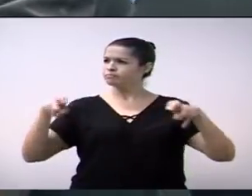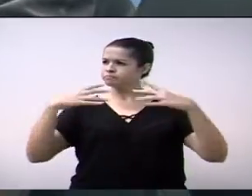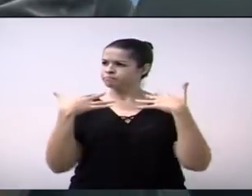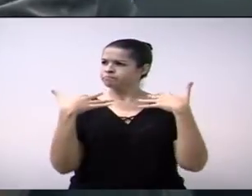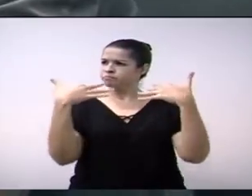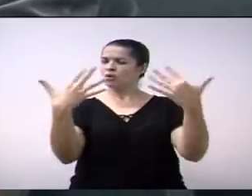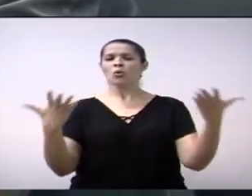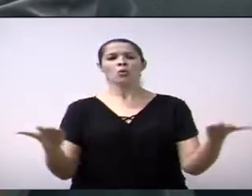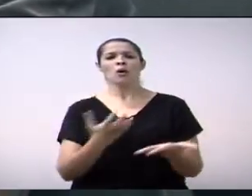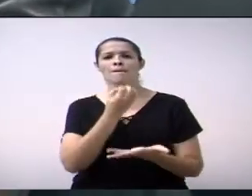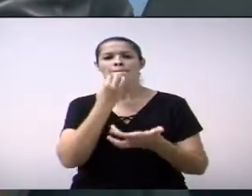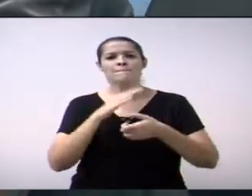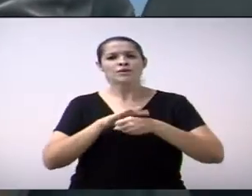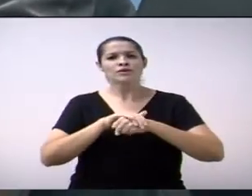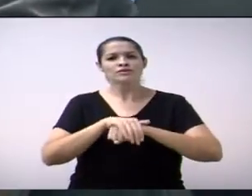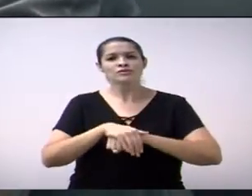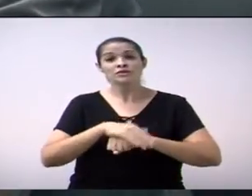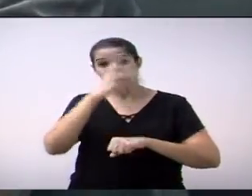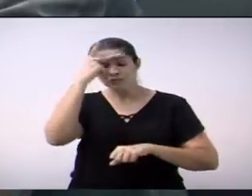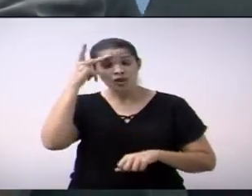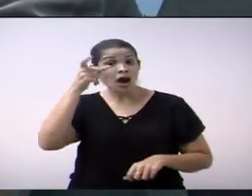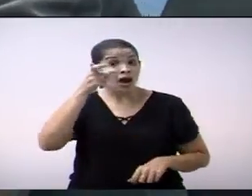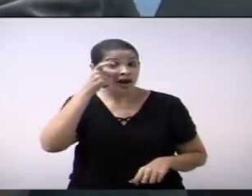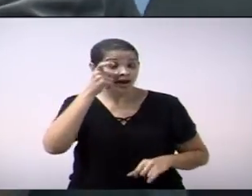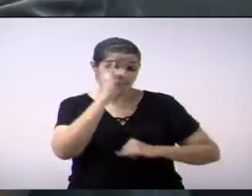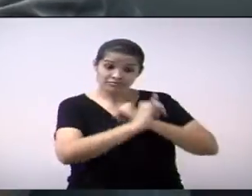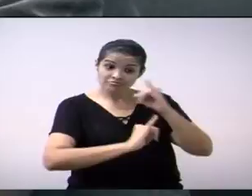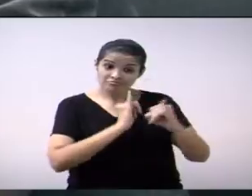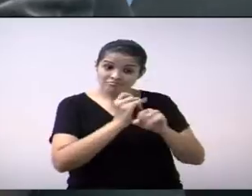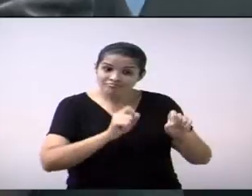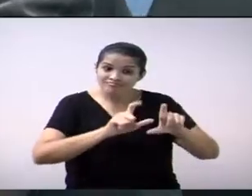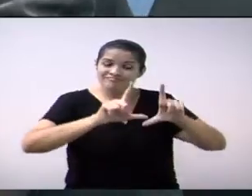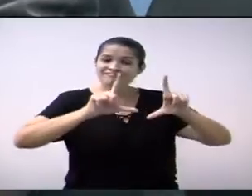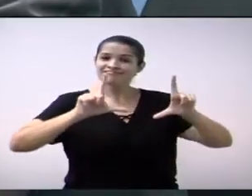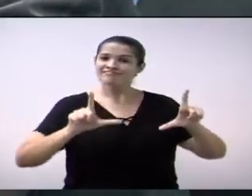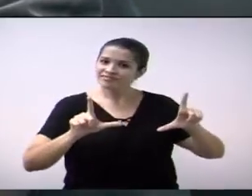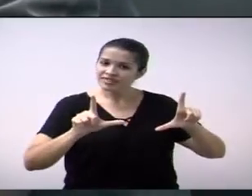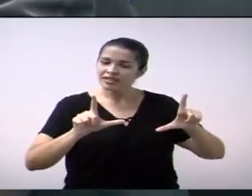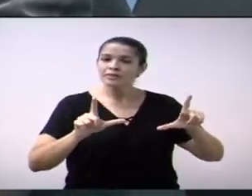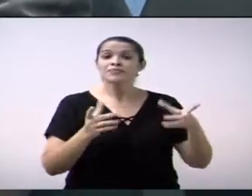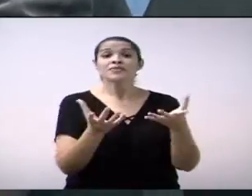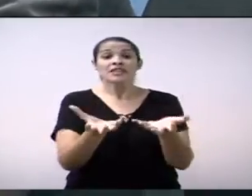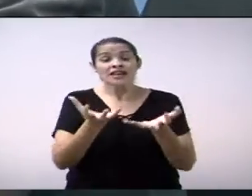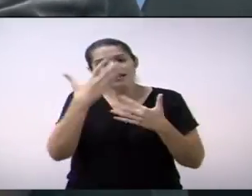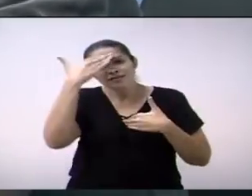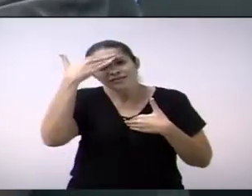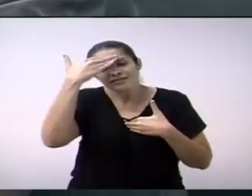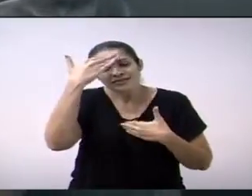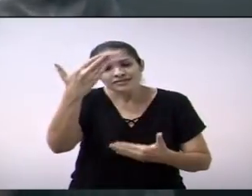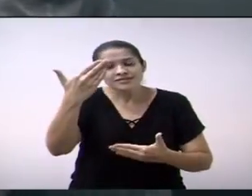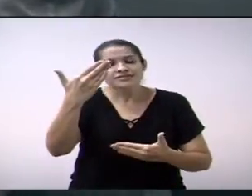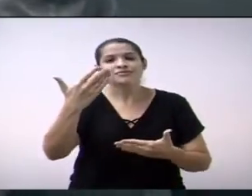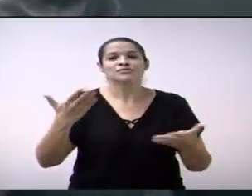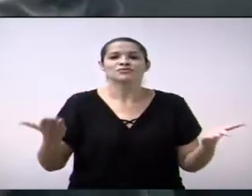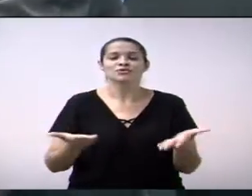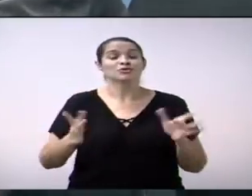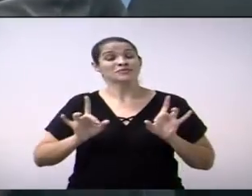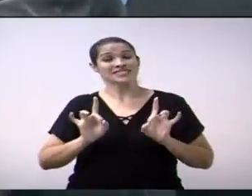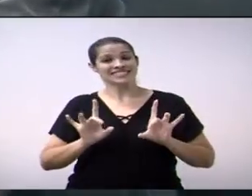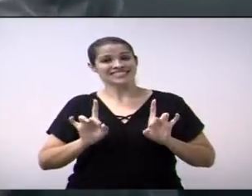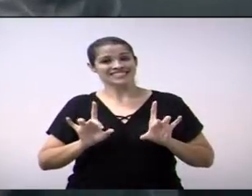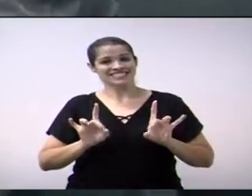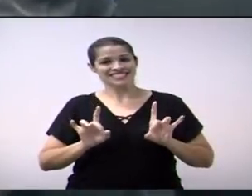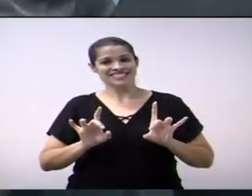público. Boa noite aos que nos assistem pela internet. Também gostaria de agradecer, um agradecimento